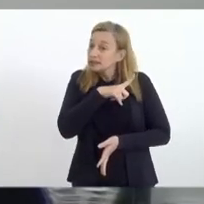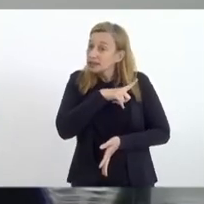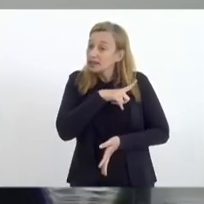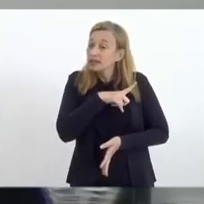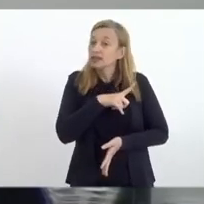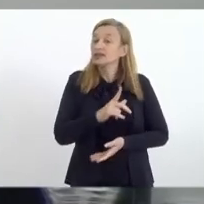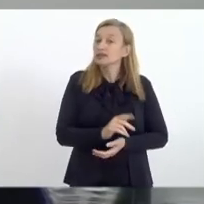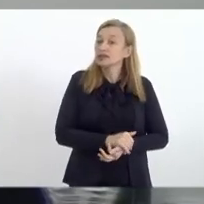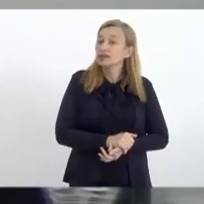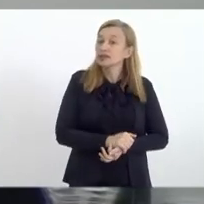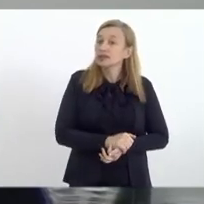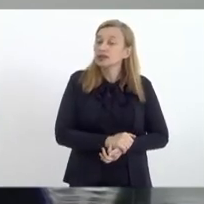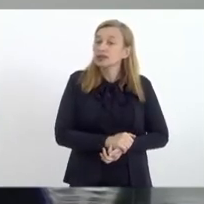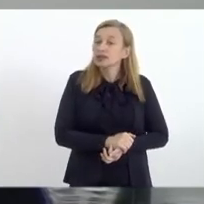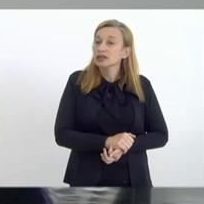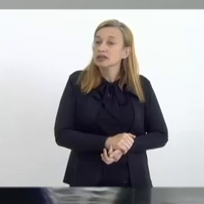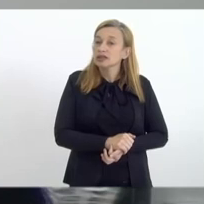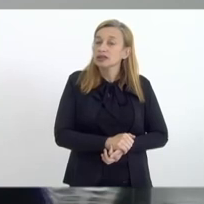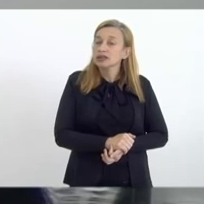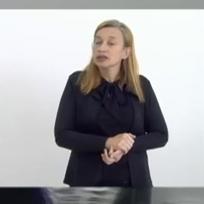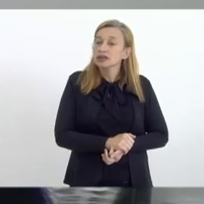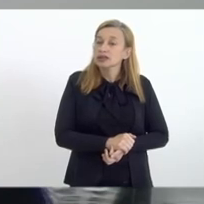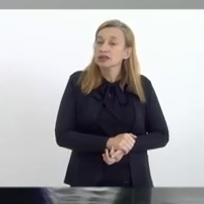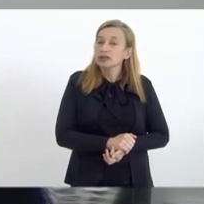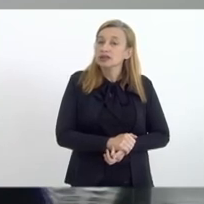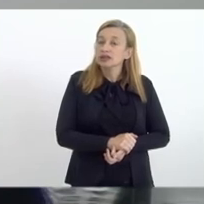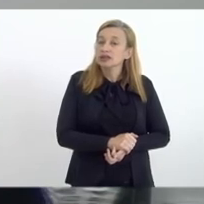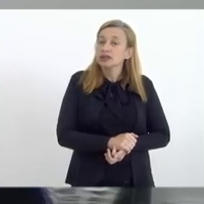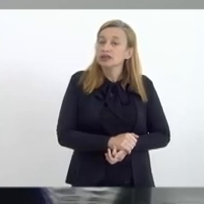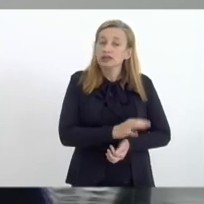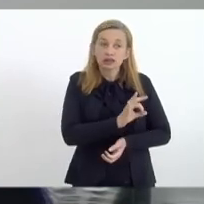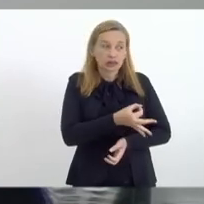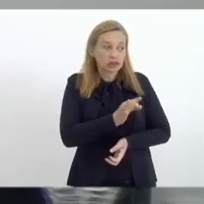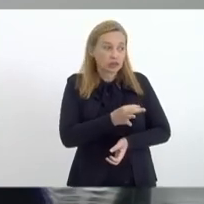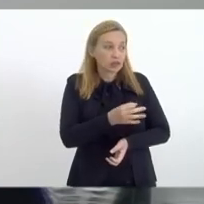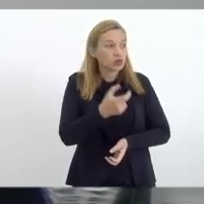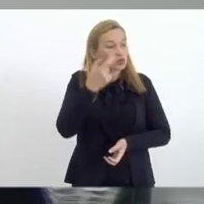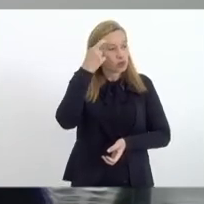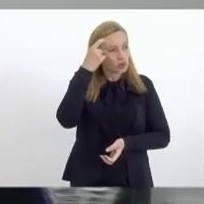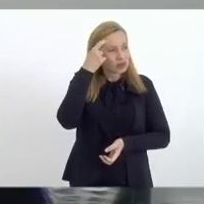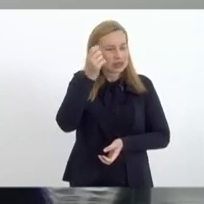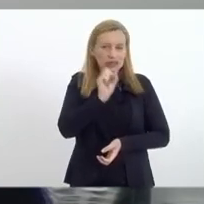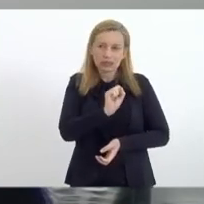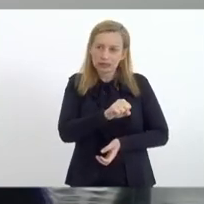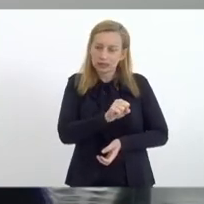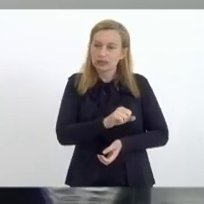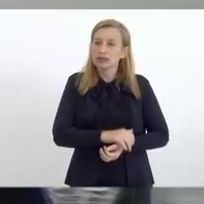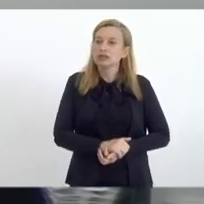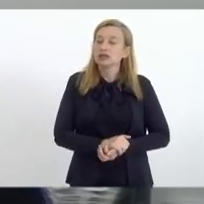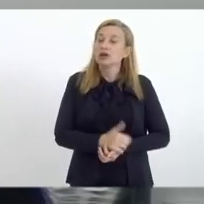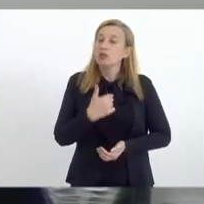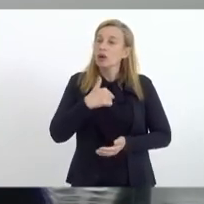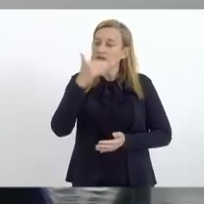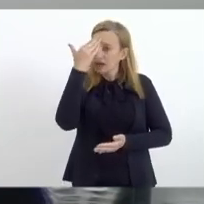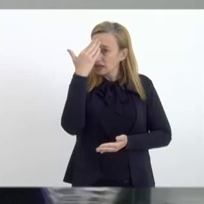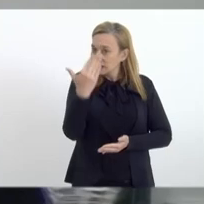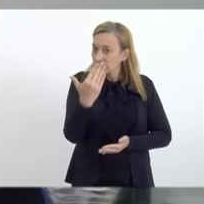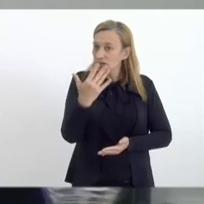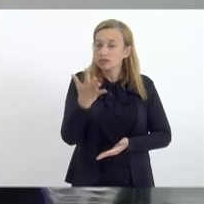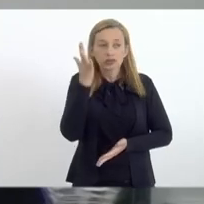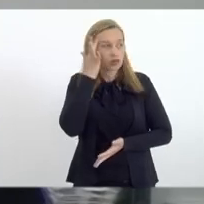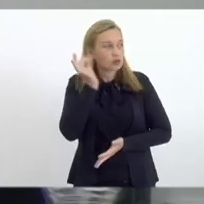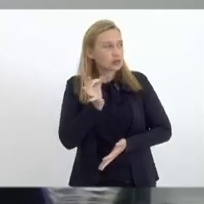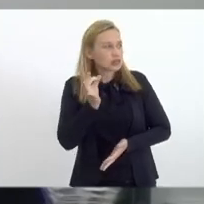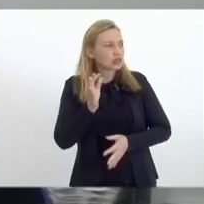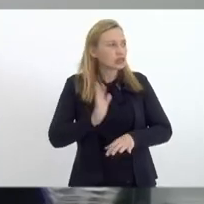nos pares que a gente lida diariamente, é um consenso. Tá? Então eu agradeço aí, não sei se